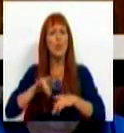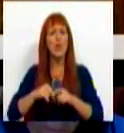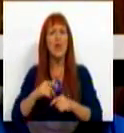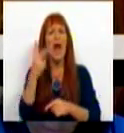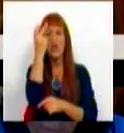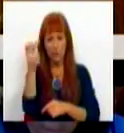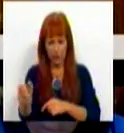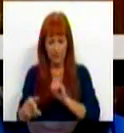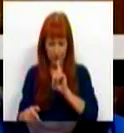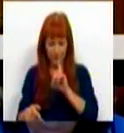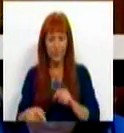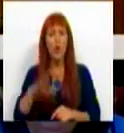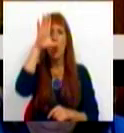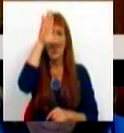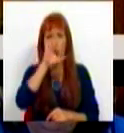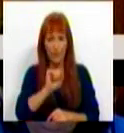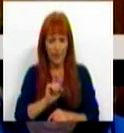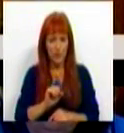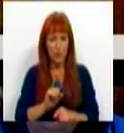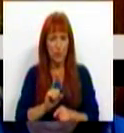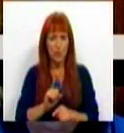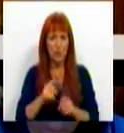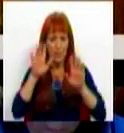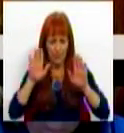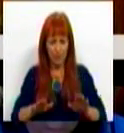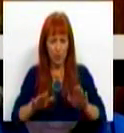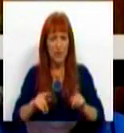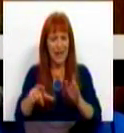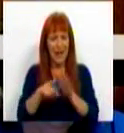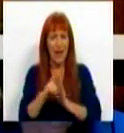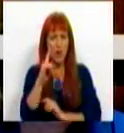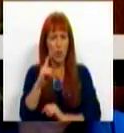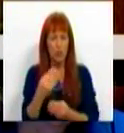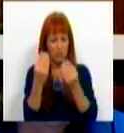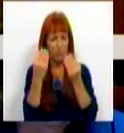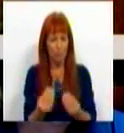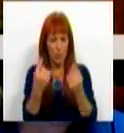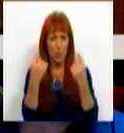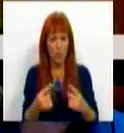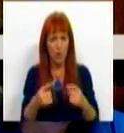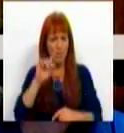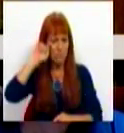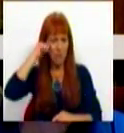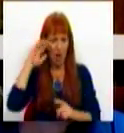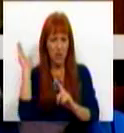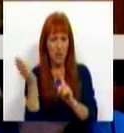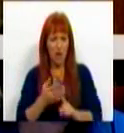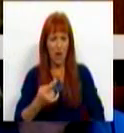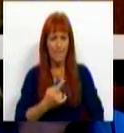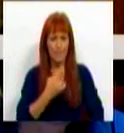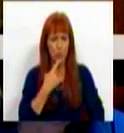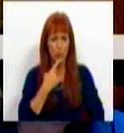às reformas. O Governo suspendeu uma lei que era injusta e que penalizava